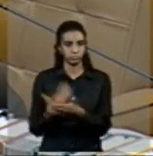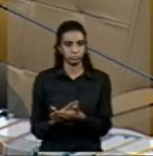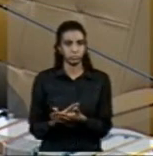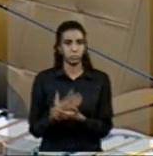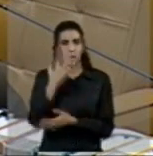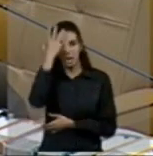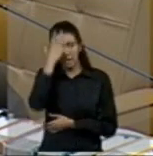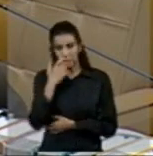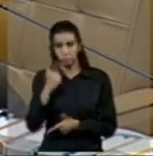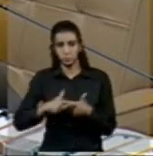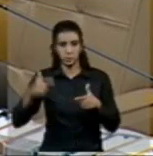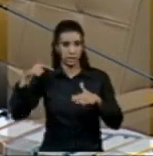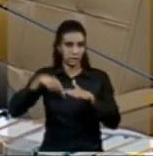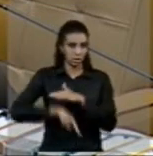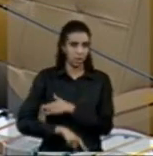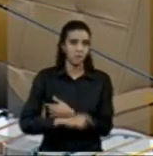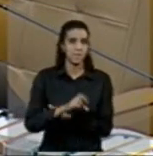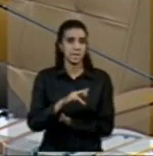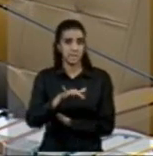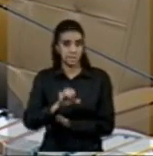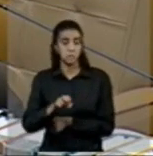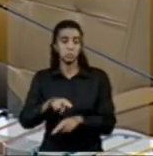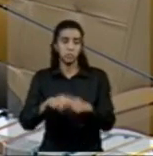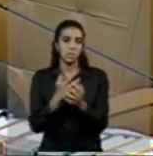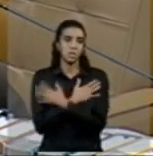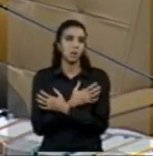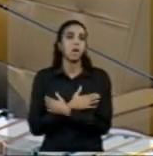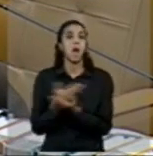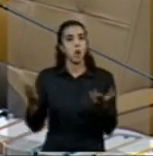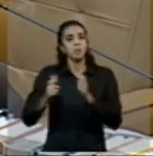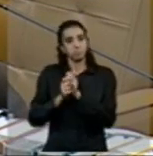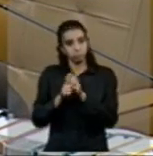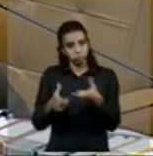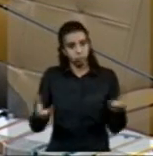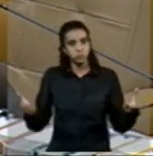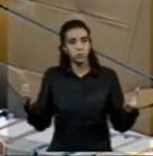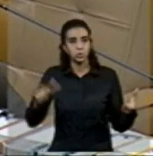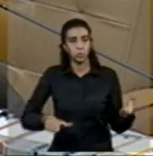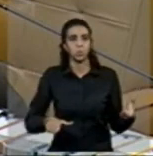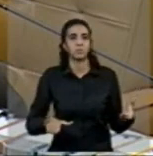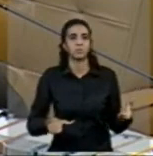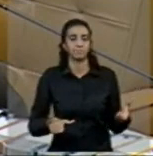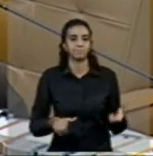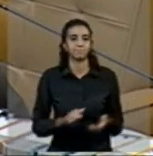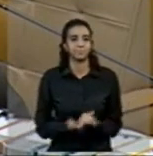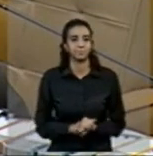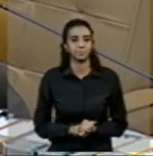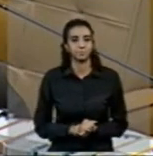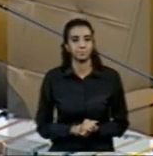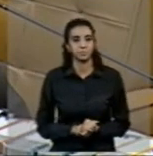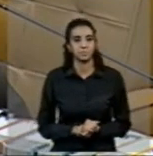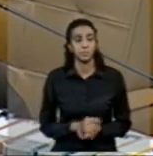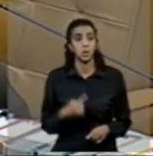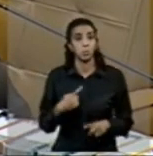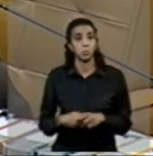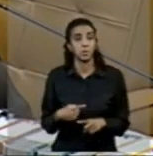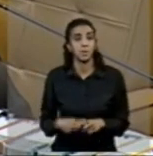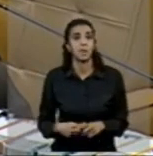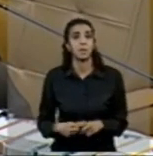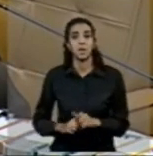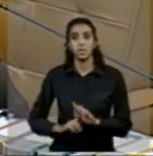crise econômica que volta a elevar a taxa de desemprego, como se diz, revelando que são as condições da demanda e do